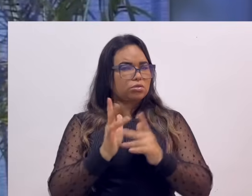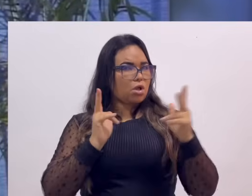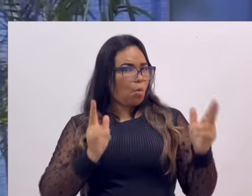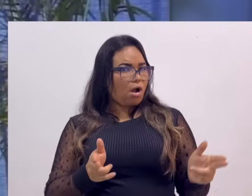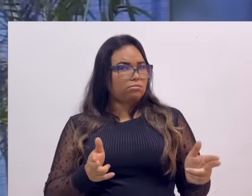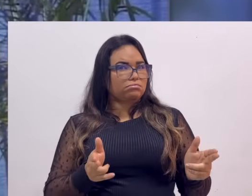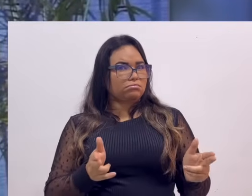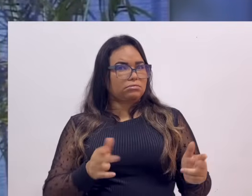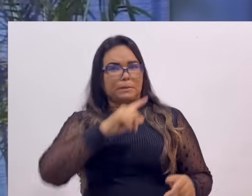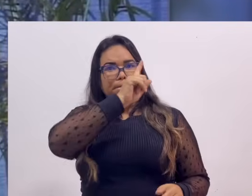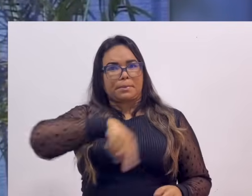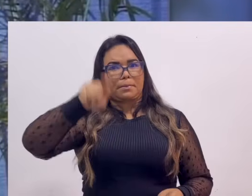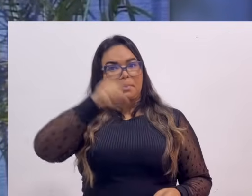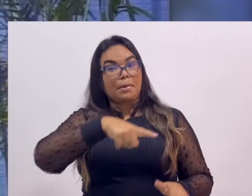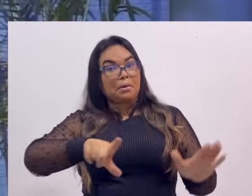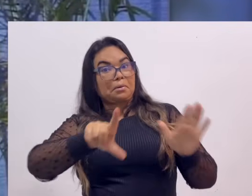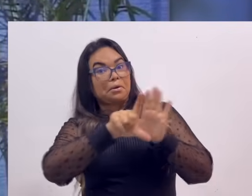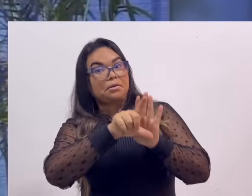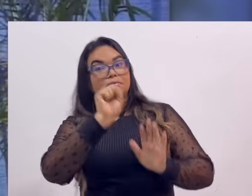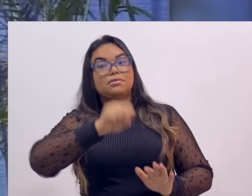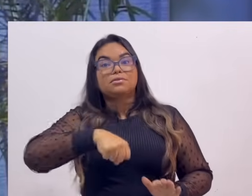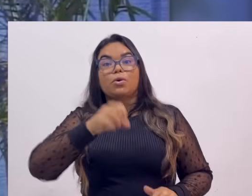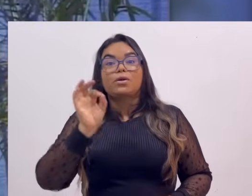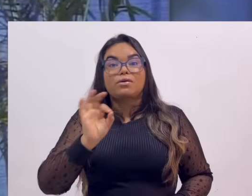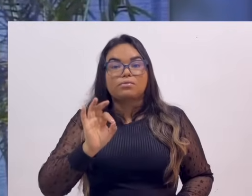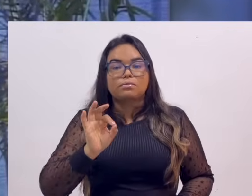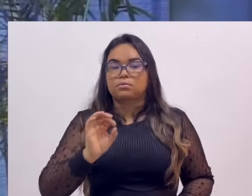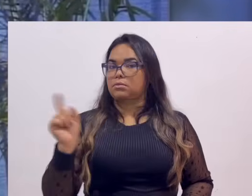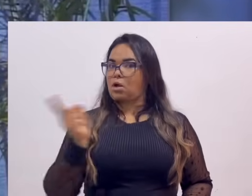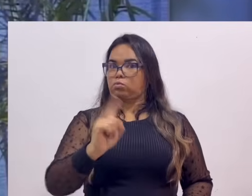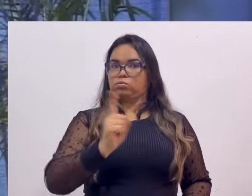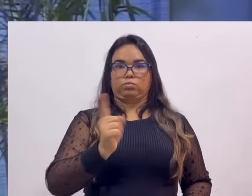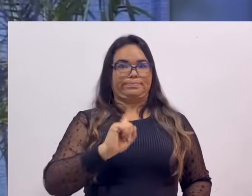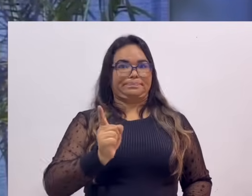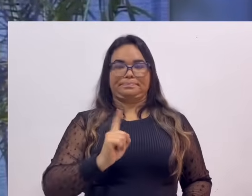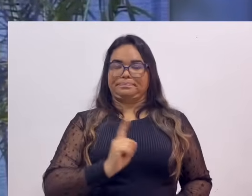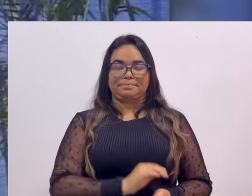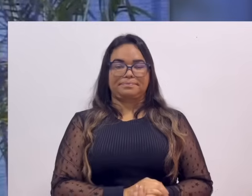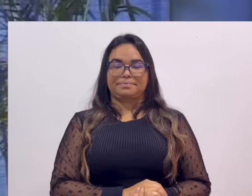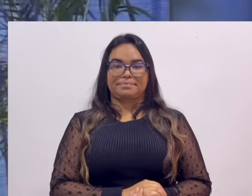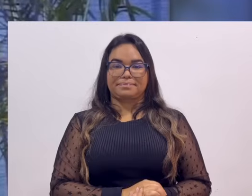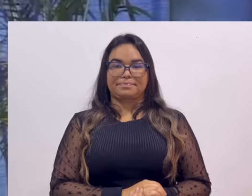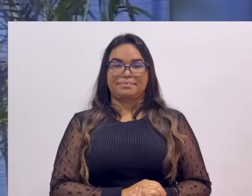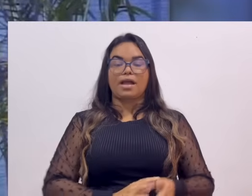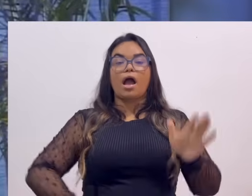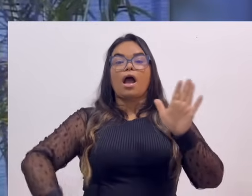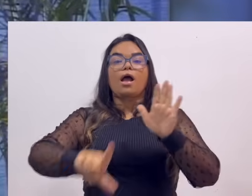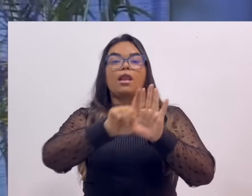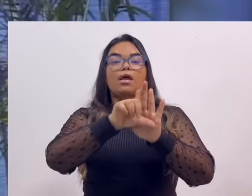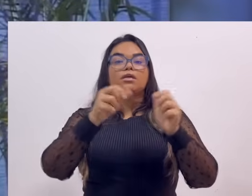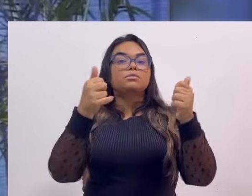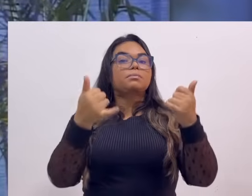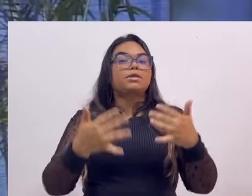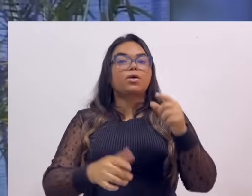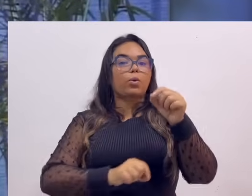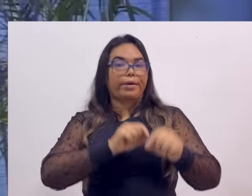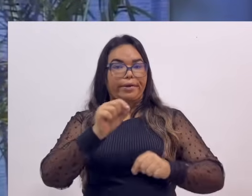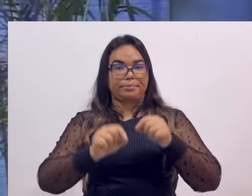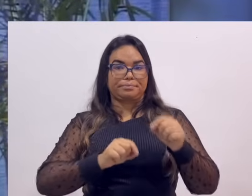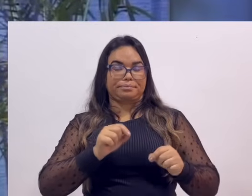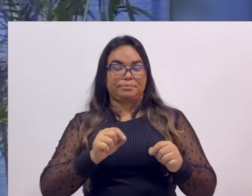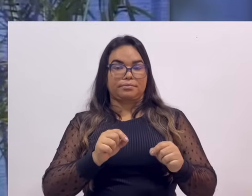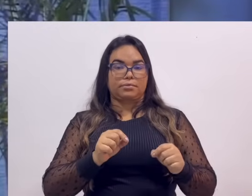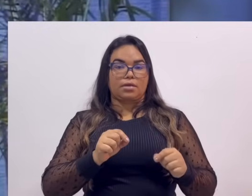Será que ele anulou a lei? Sim ou não? Não. E o que diz a lei? Morrerá.